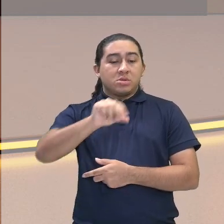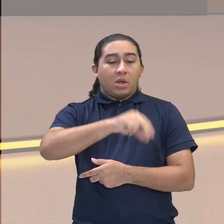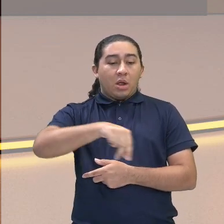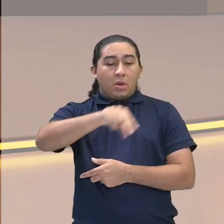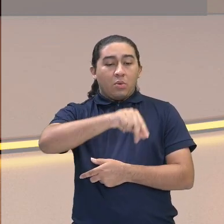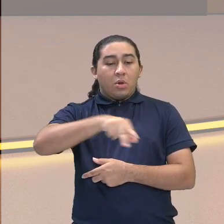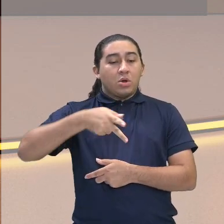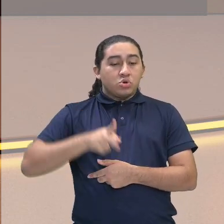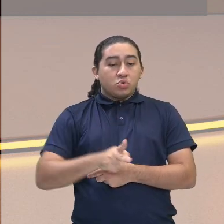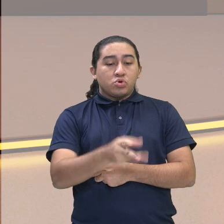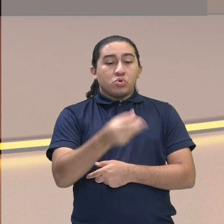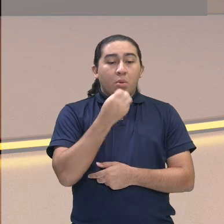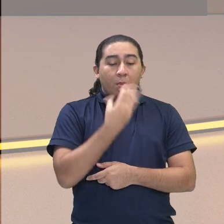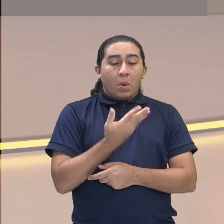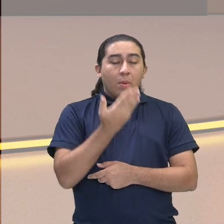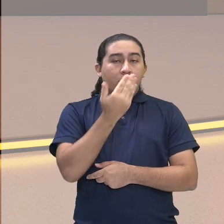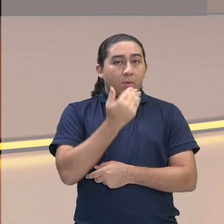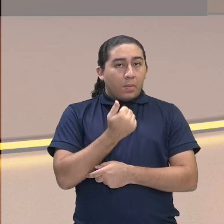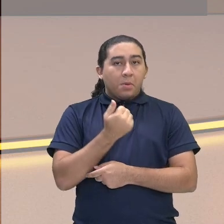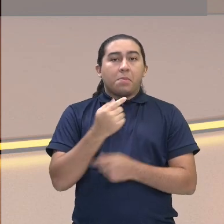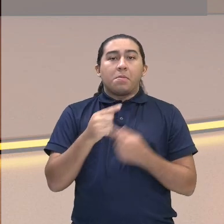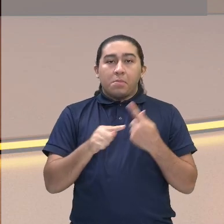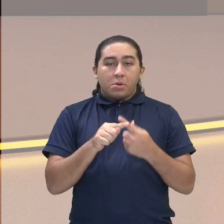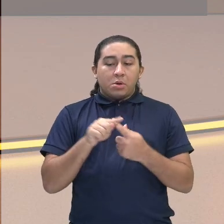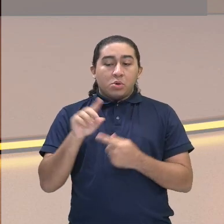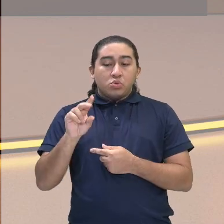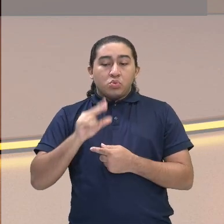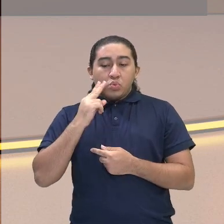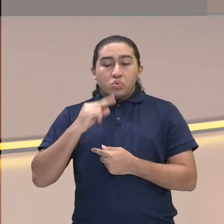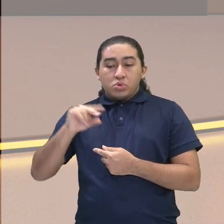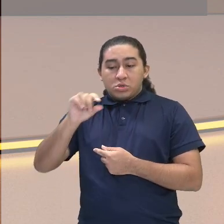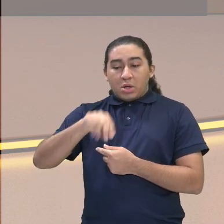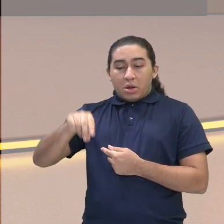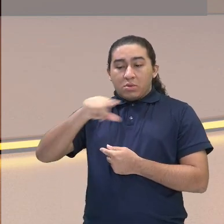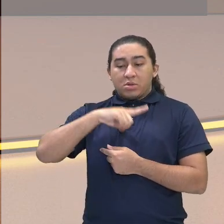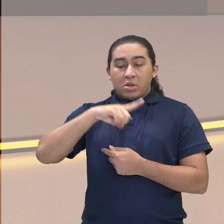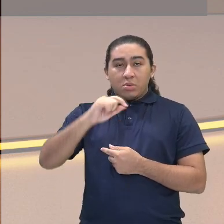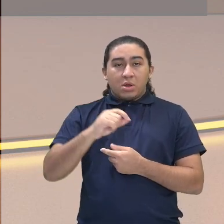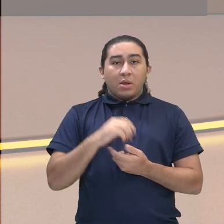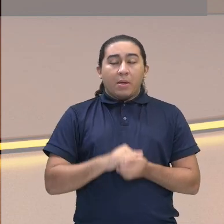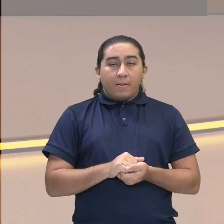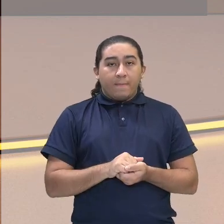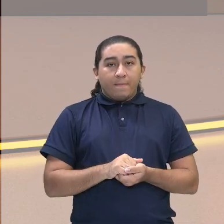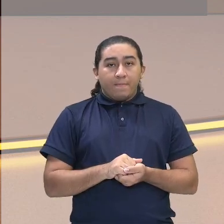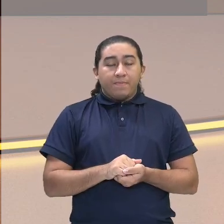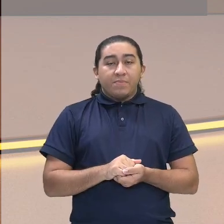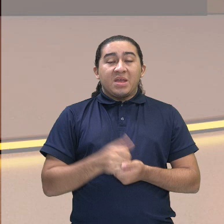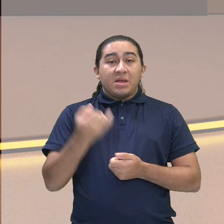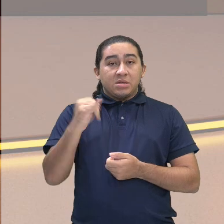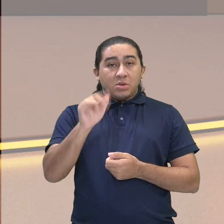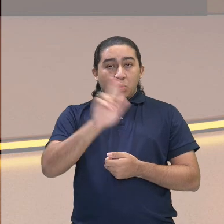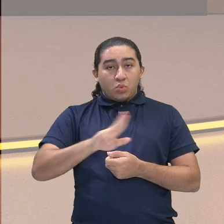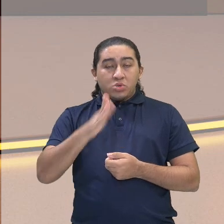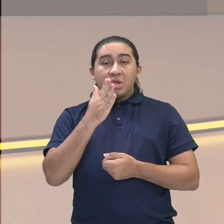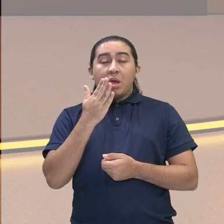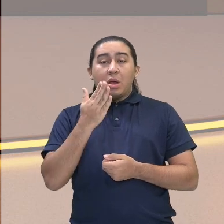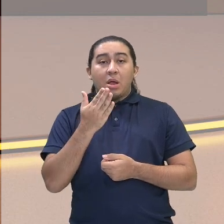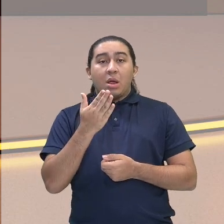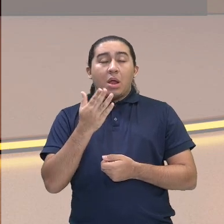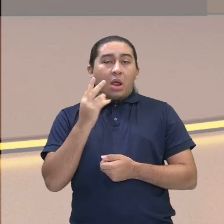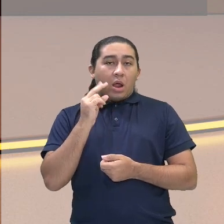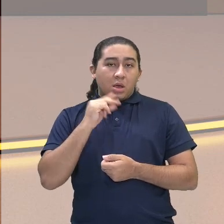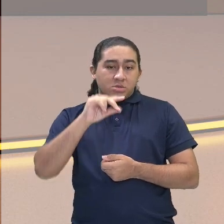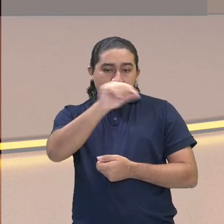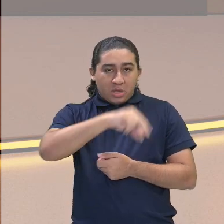quê? Porque o sal vai proporcionar aquele processo de desidratação, né, daquilo que você está ali querendo